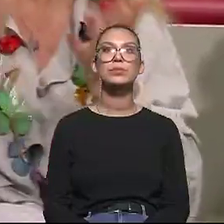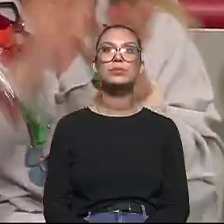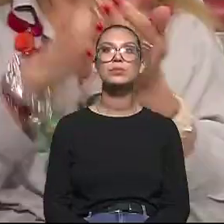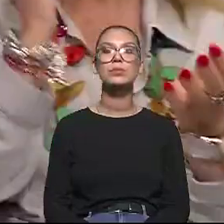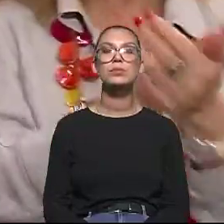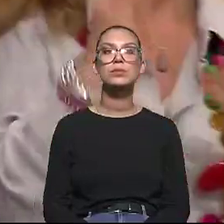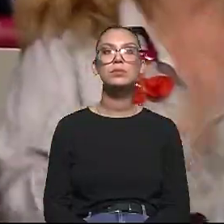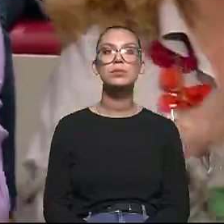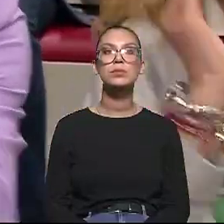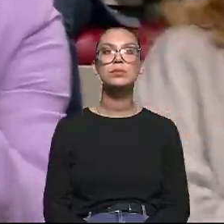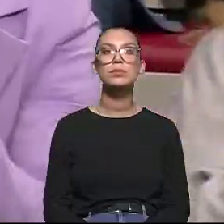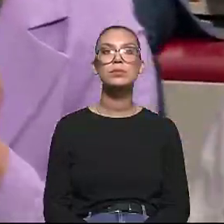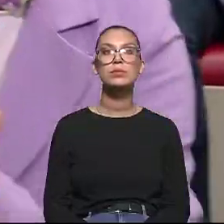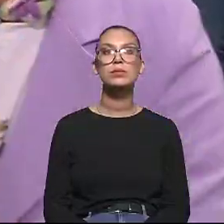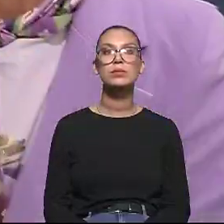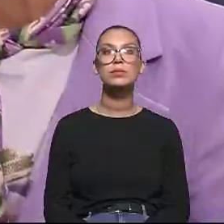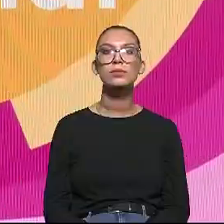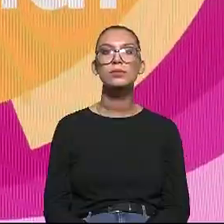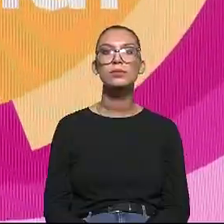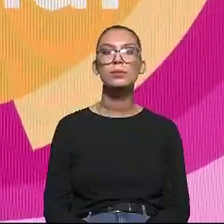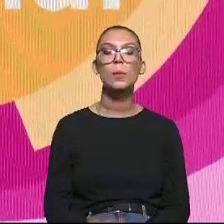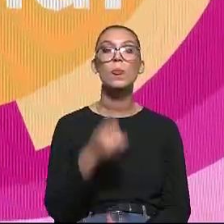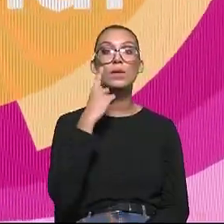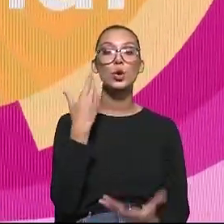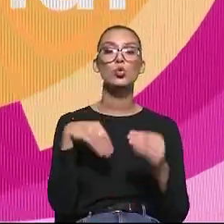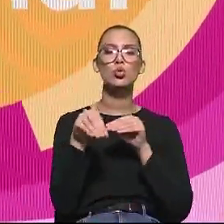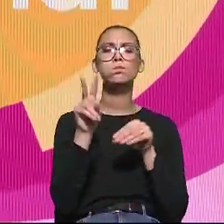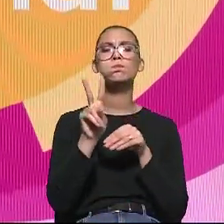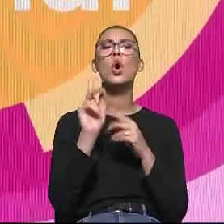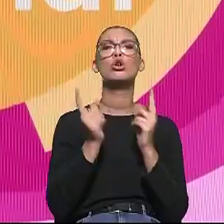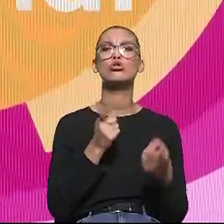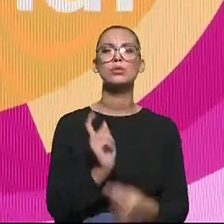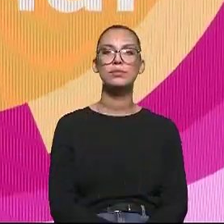Muito bom. A altura para saber qual é o segundo jogo da tarde.